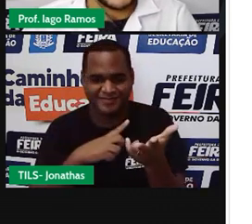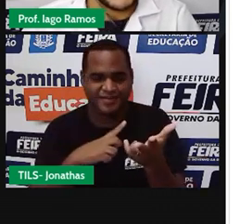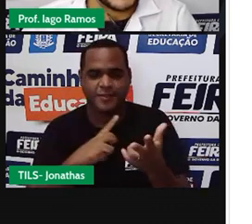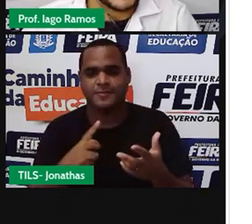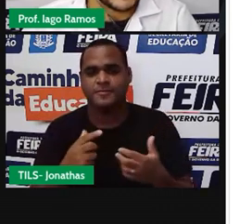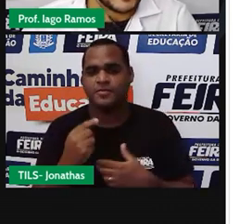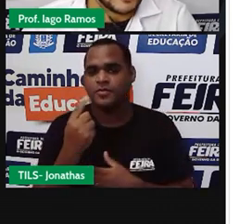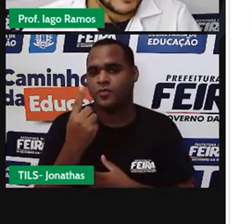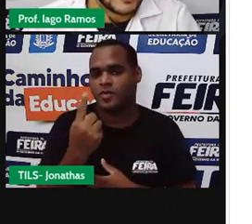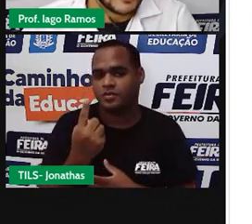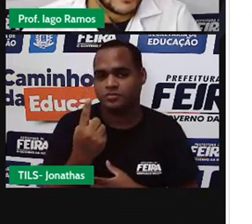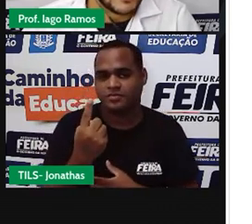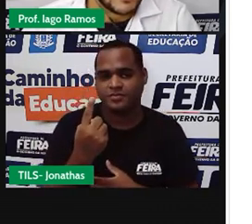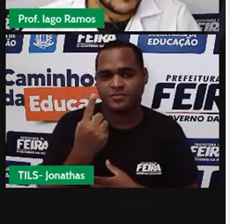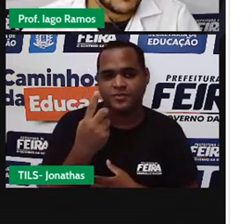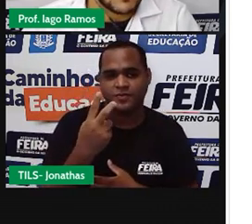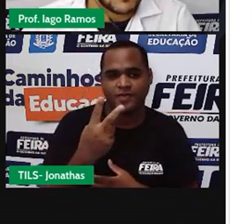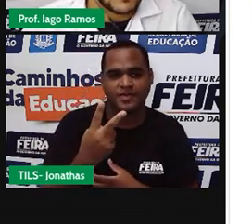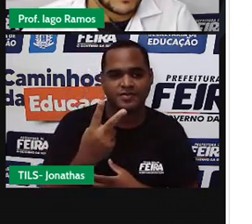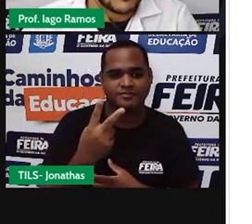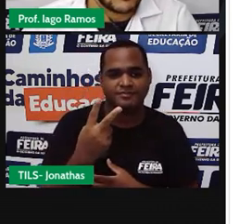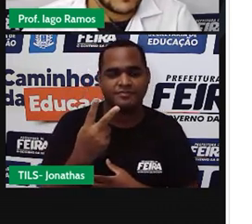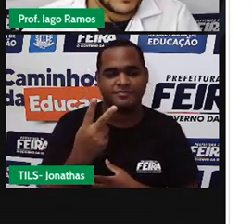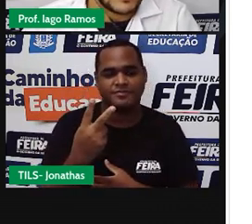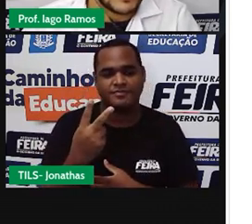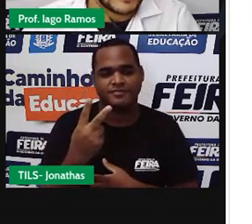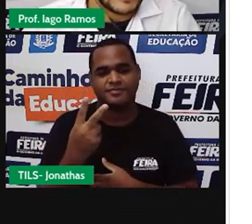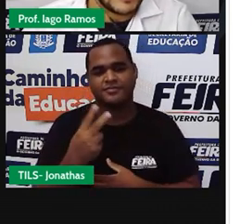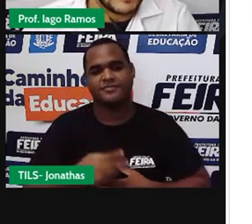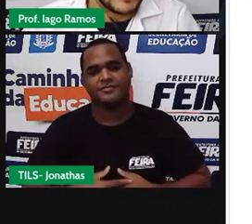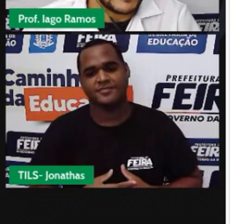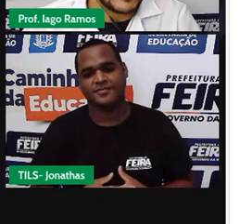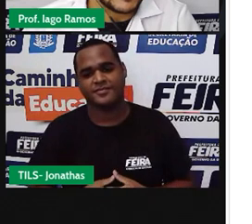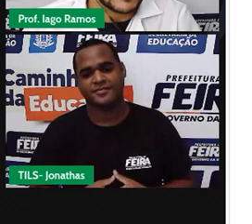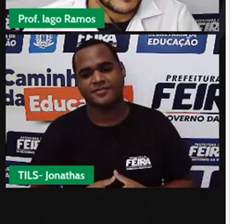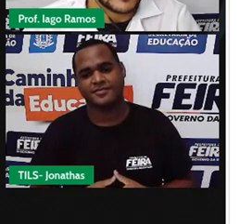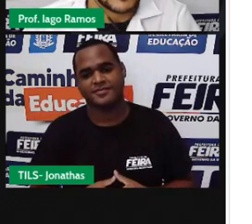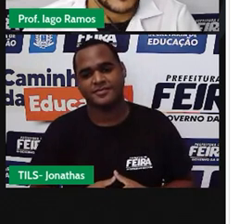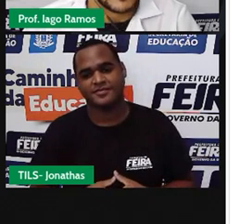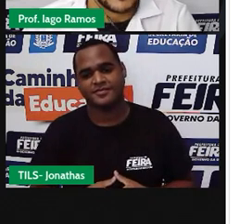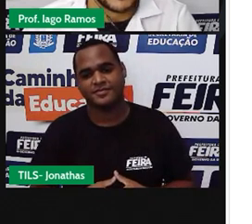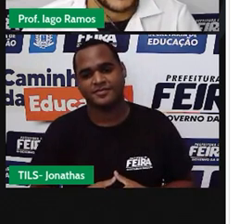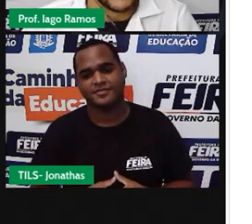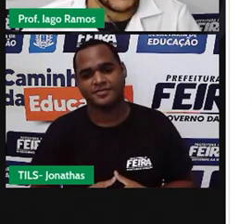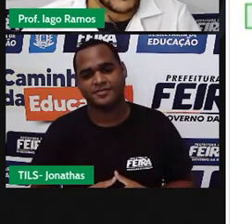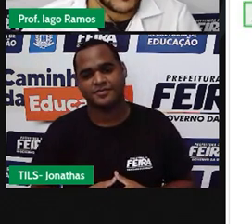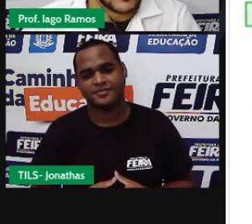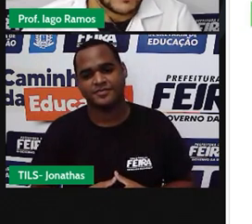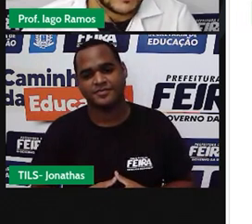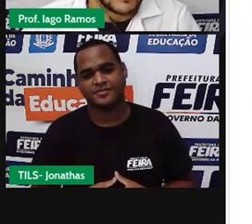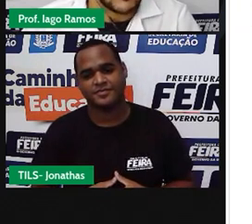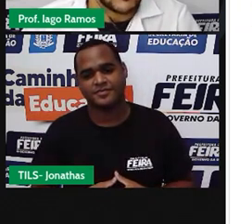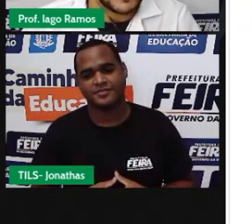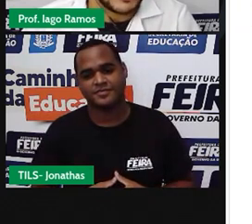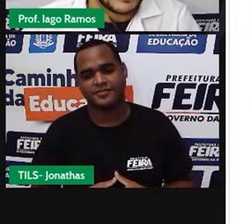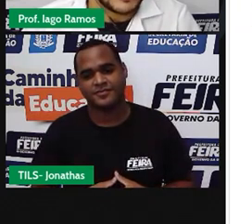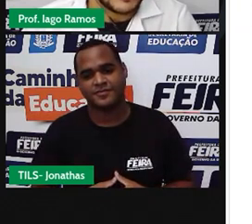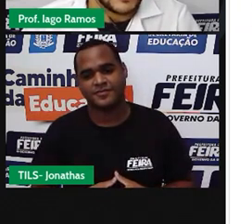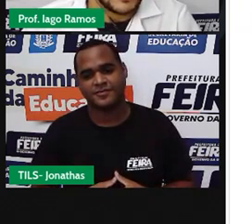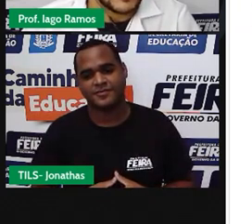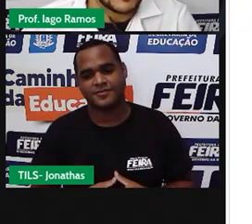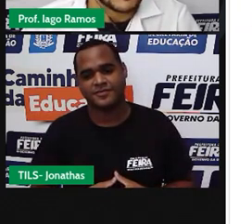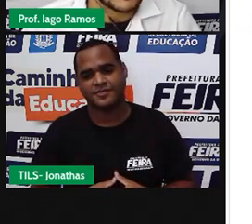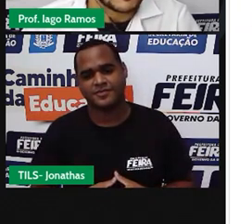colocar um aqui vou colocar uma aqui vou colocar